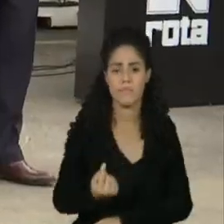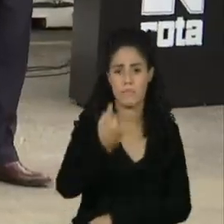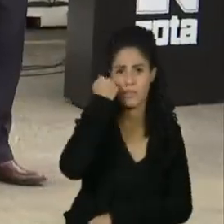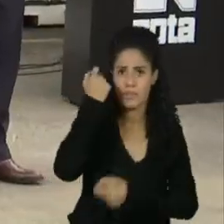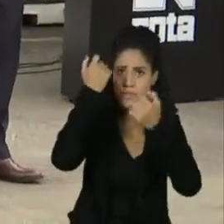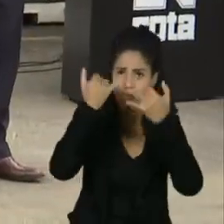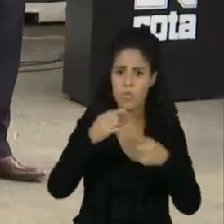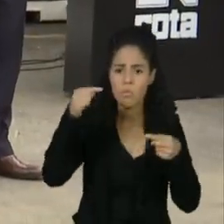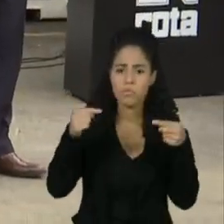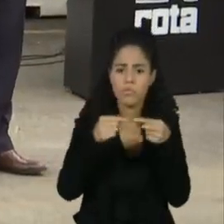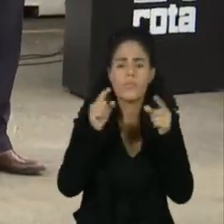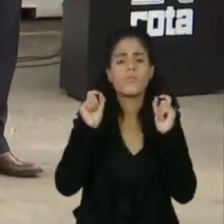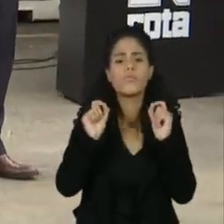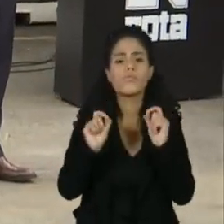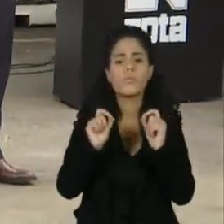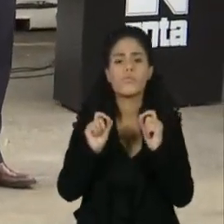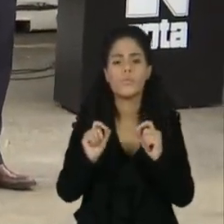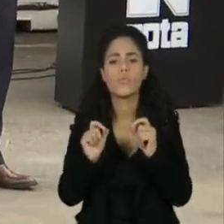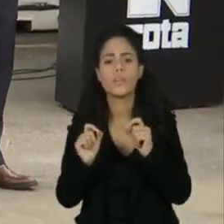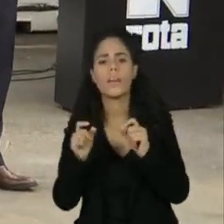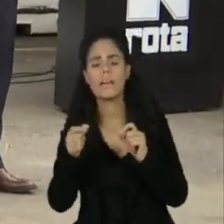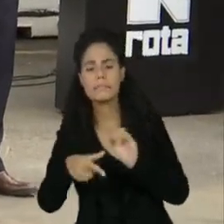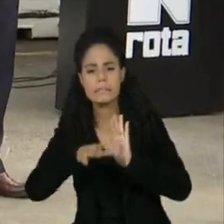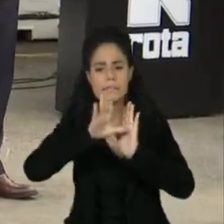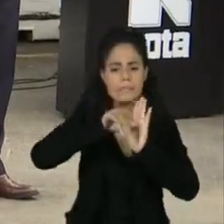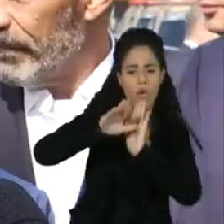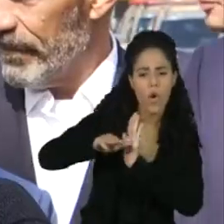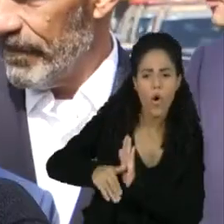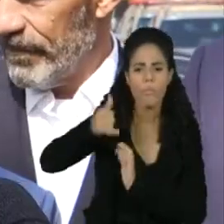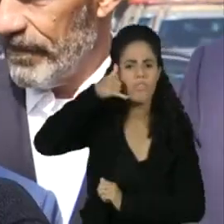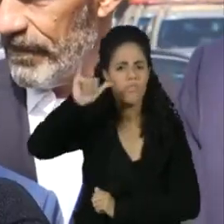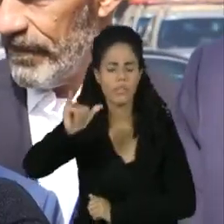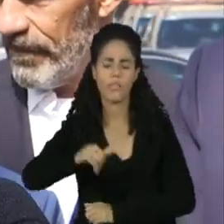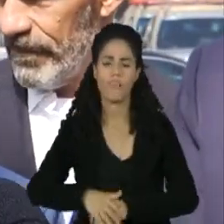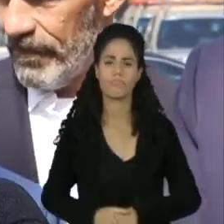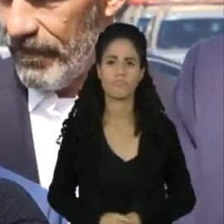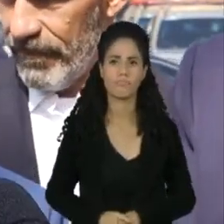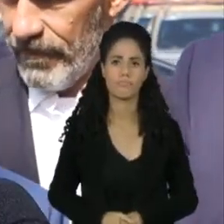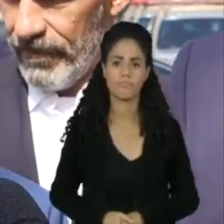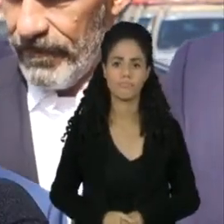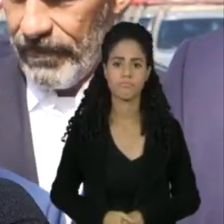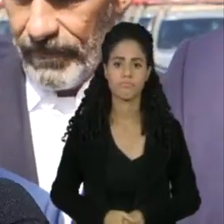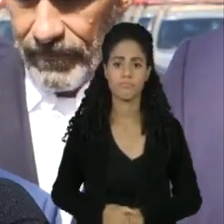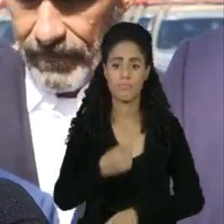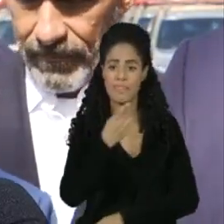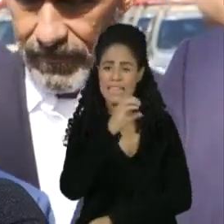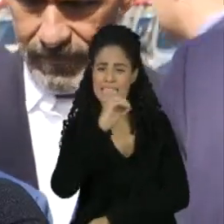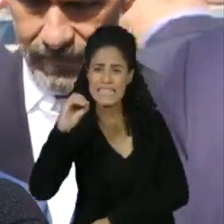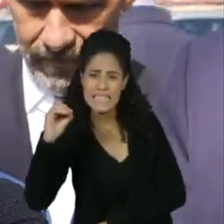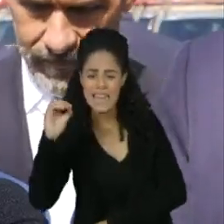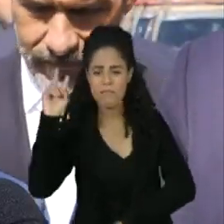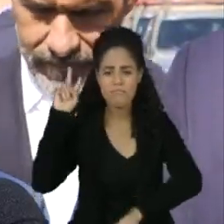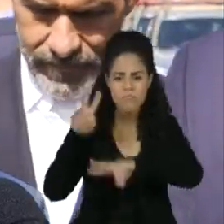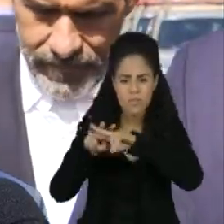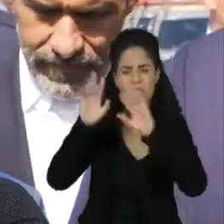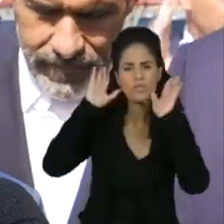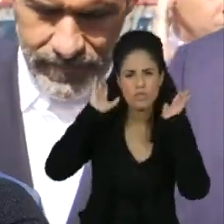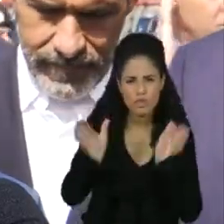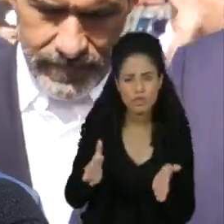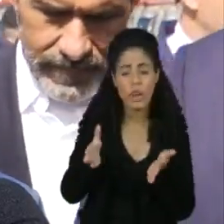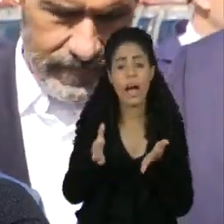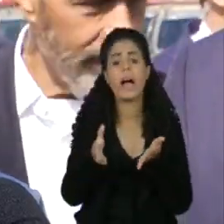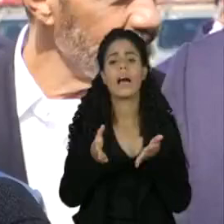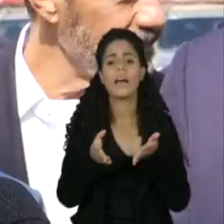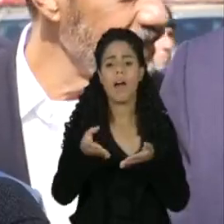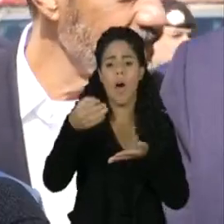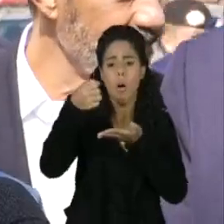passada com o objetivo principal de inibir roubos de celulares foram mais de 100 prisões realizadas apreensão